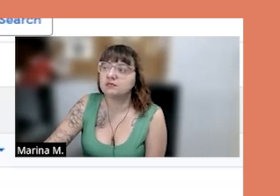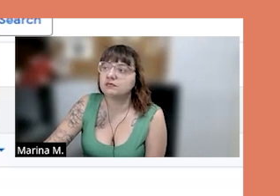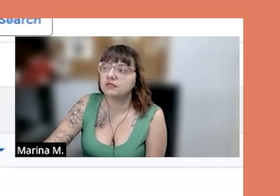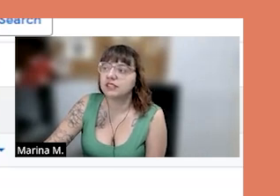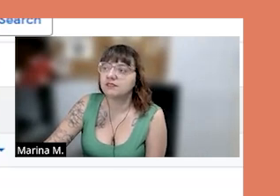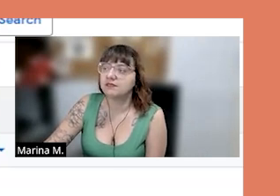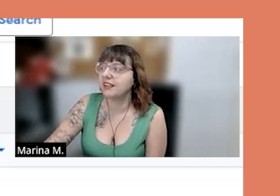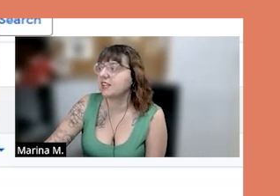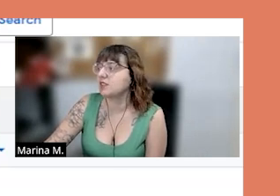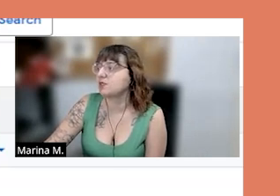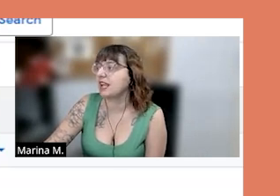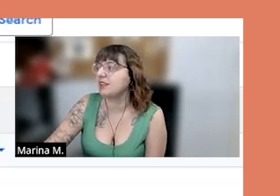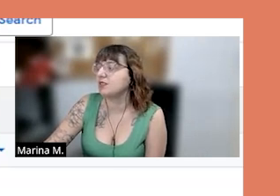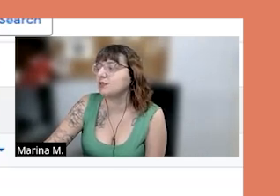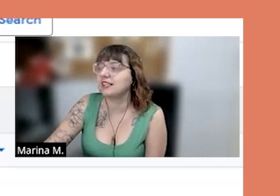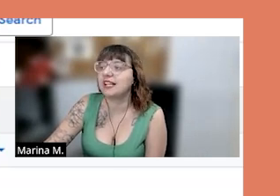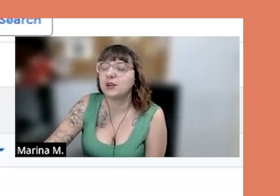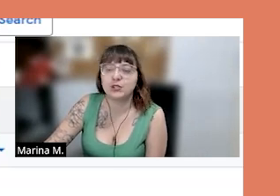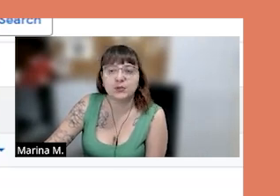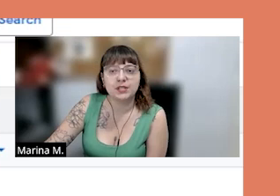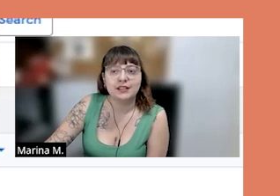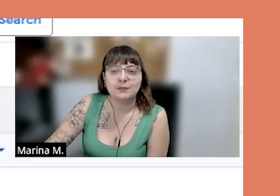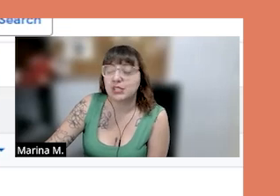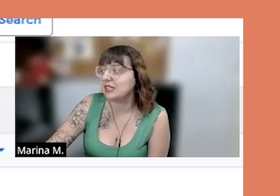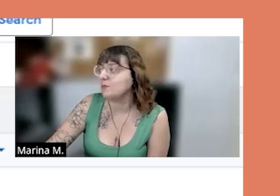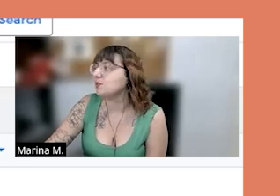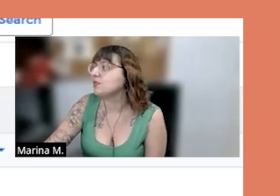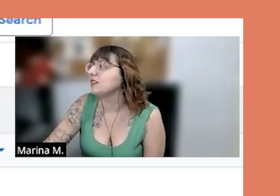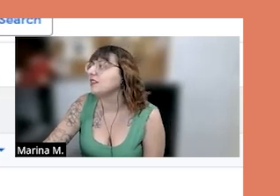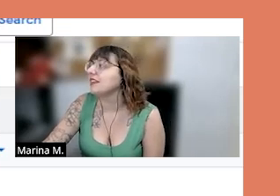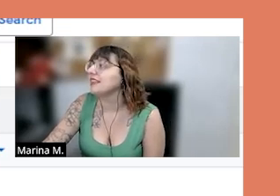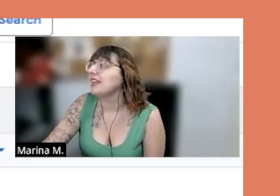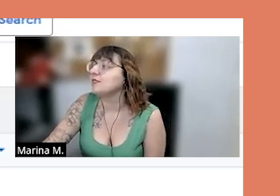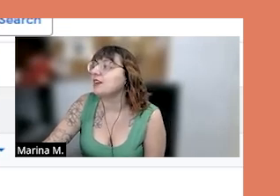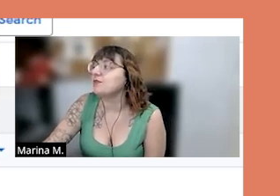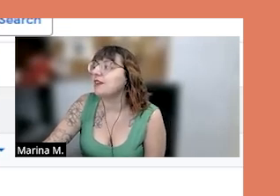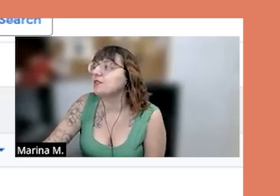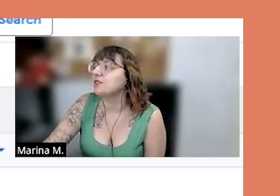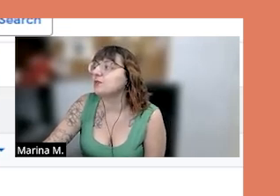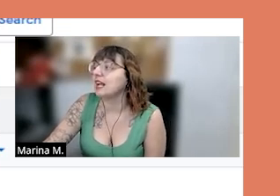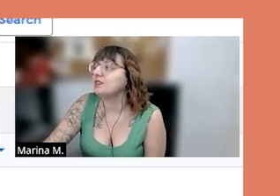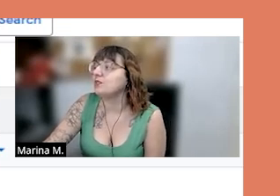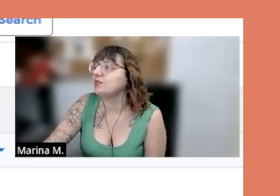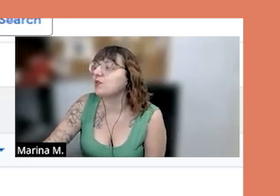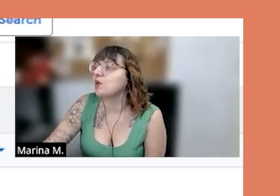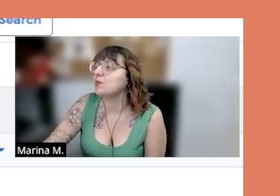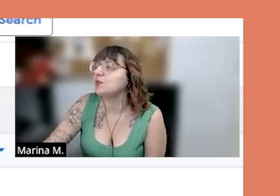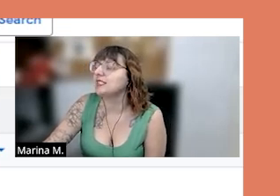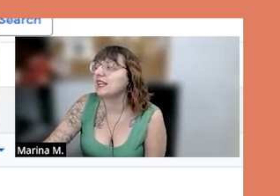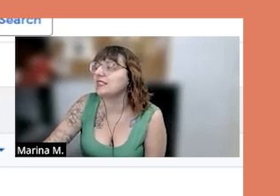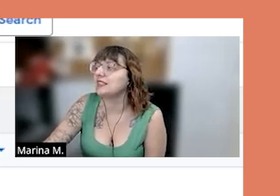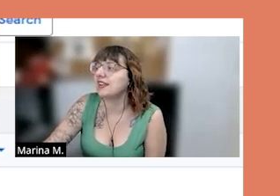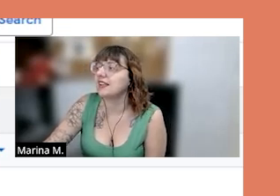Bonitinho. Vem aqui os resultados, são 78 municípios. E aí eu vou salvar os resultados